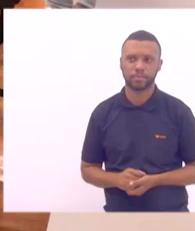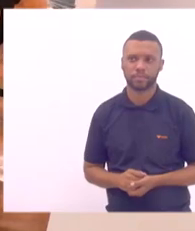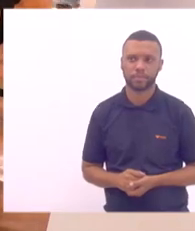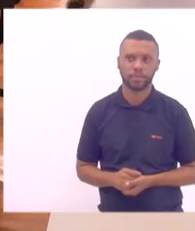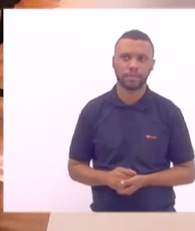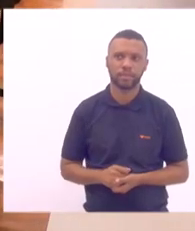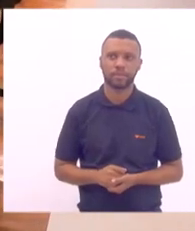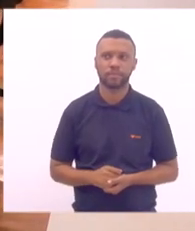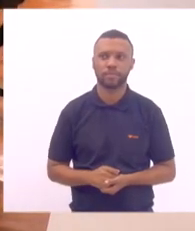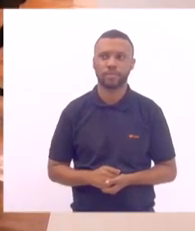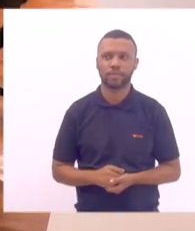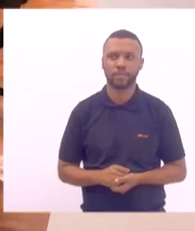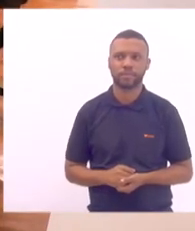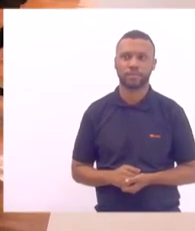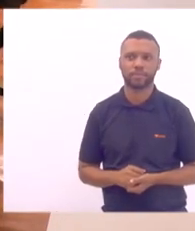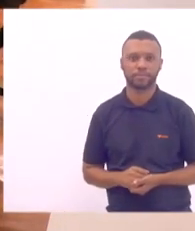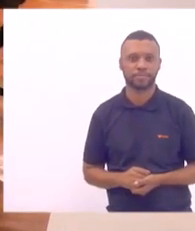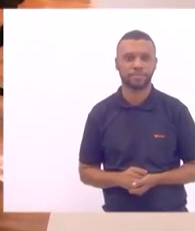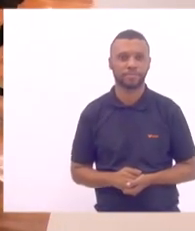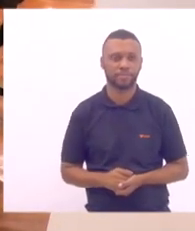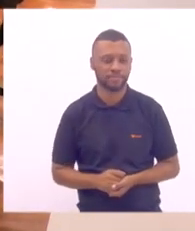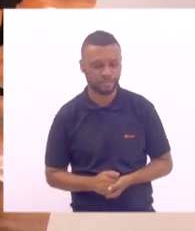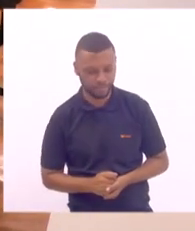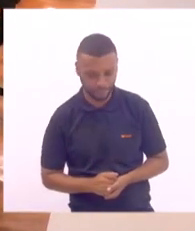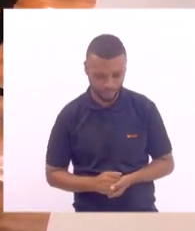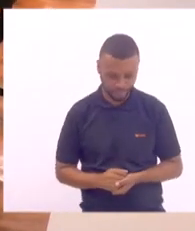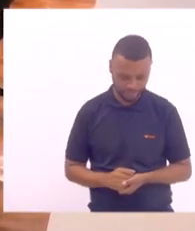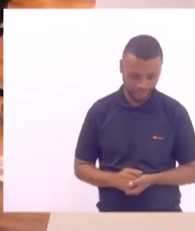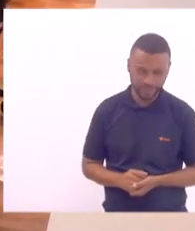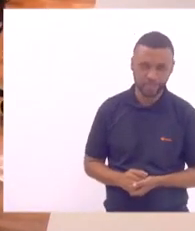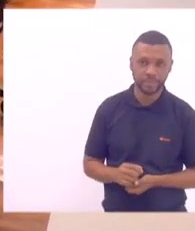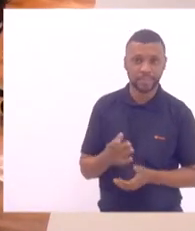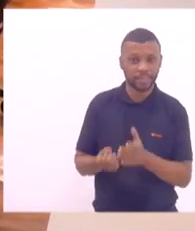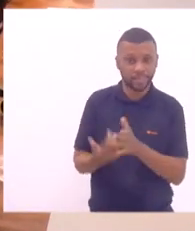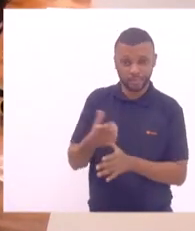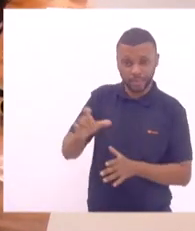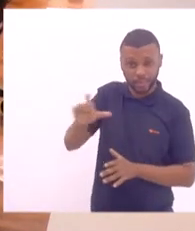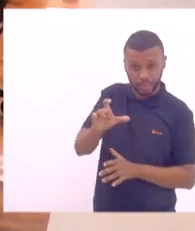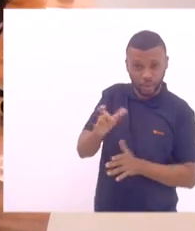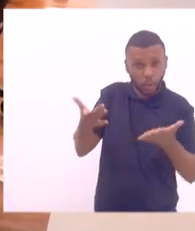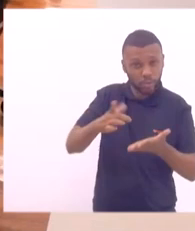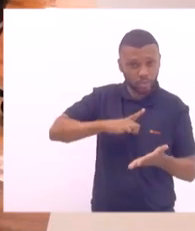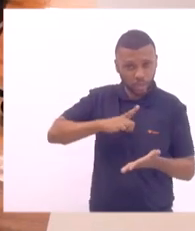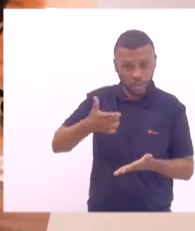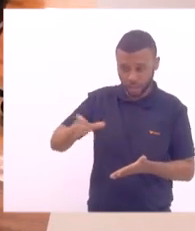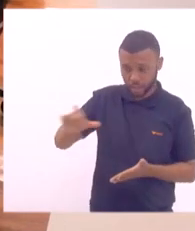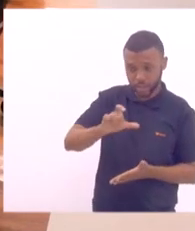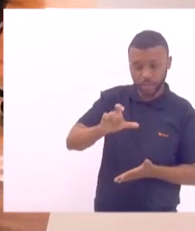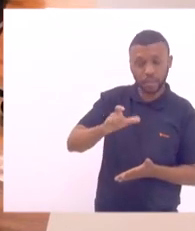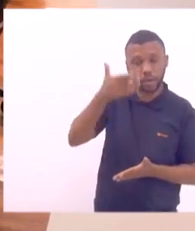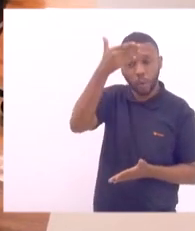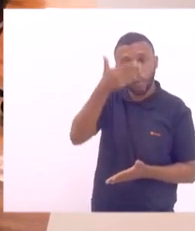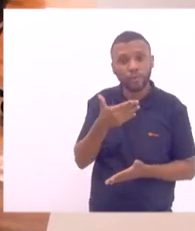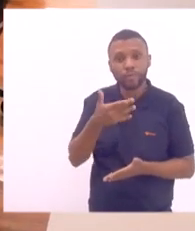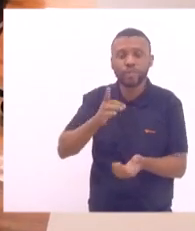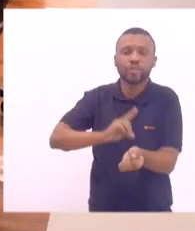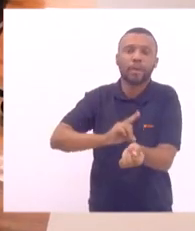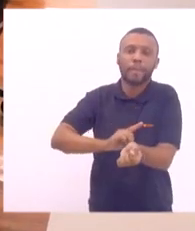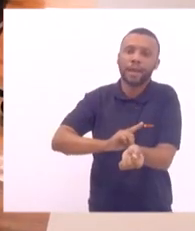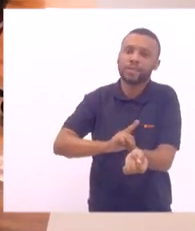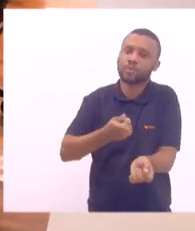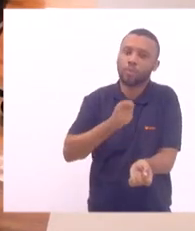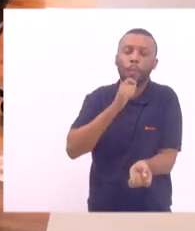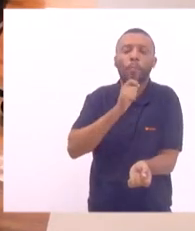Ainda mais do Júnior. Criação da carteira do diabetes. Tem carteira hoje, deputada enfermeira? Não existe a